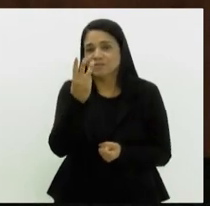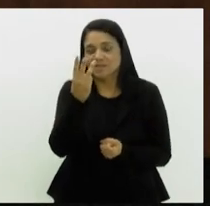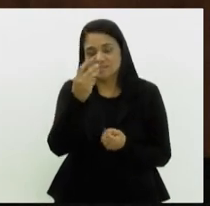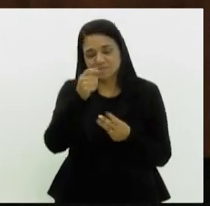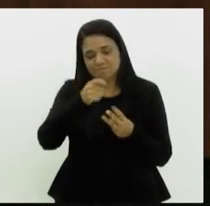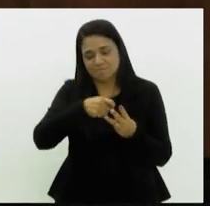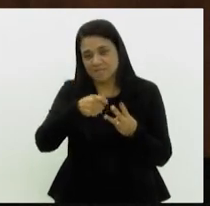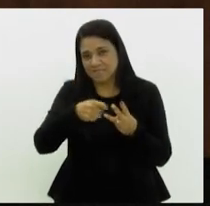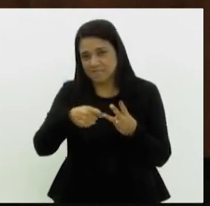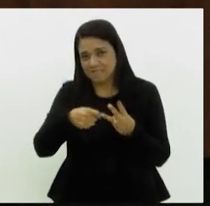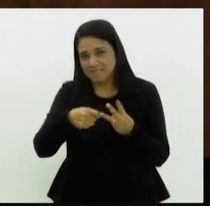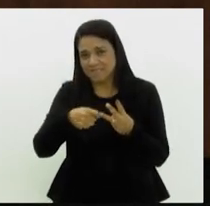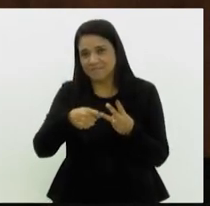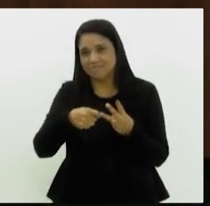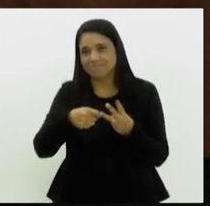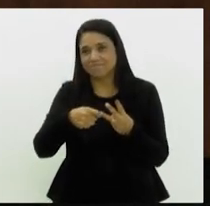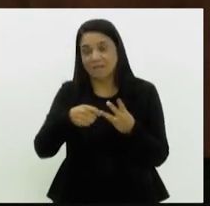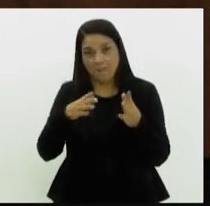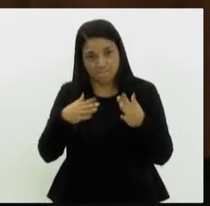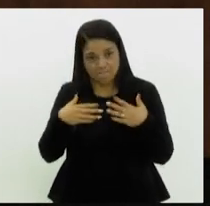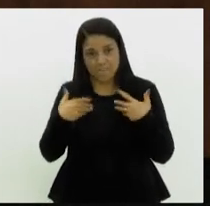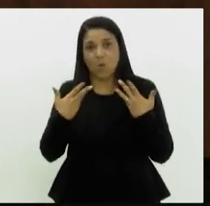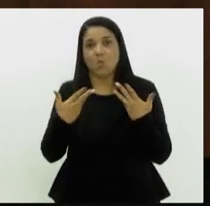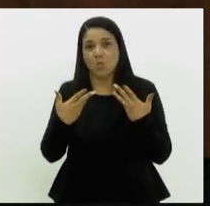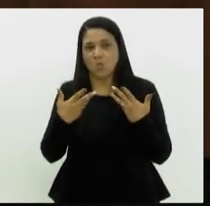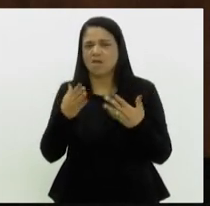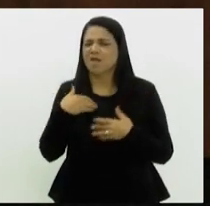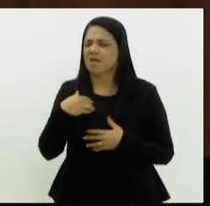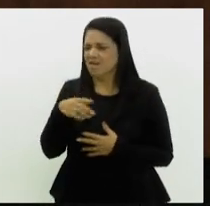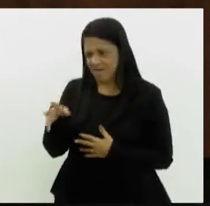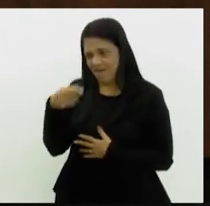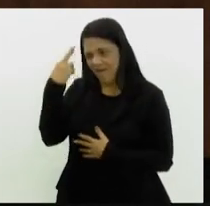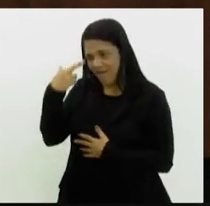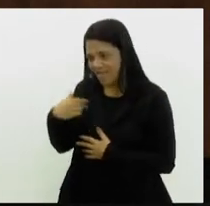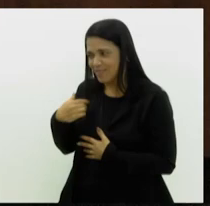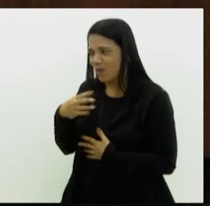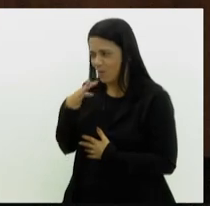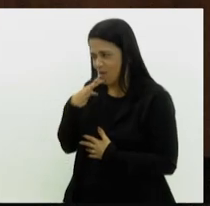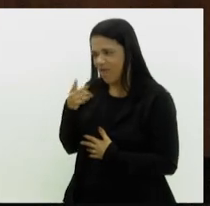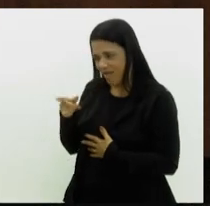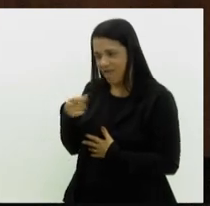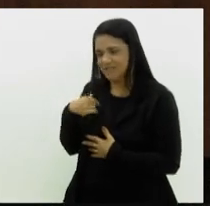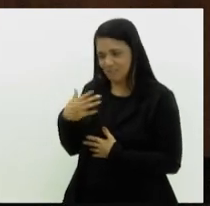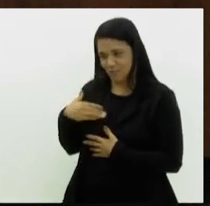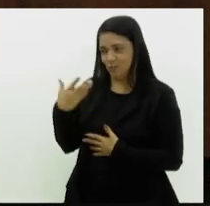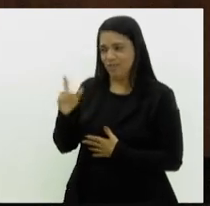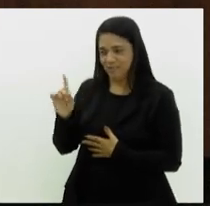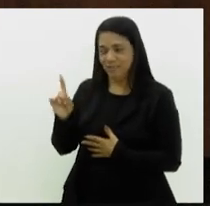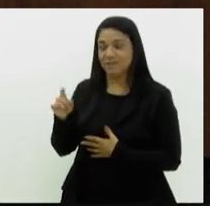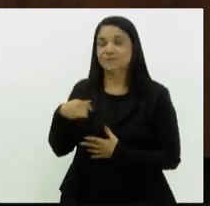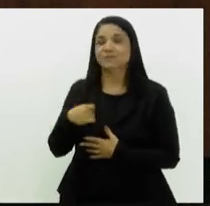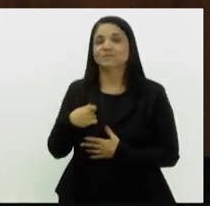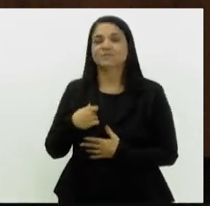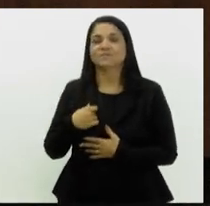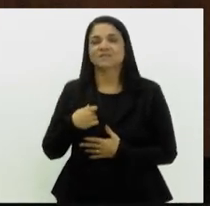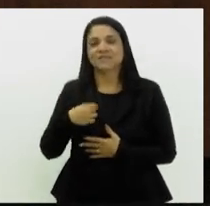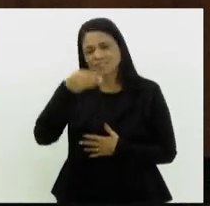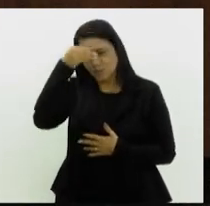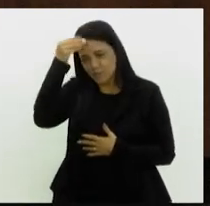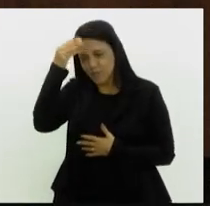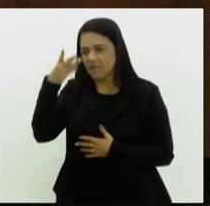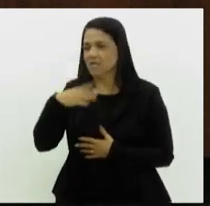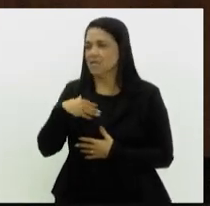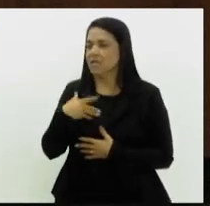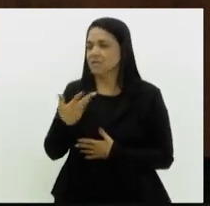chocantes. Não quero assustar a Renatinha, mas ela conhece bem, né? Tem sobrinha, já criou um monte de gente. Os 3 primeiros meses são